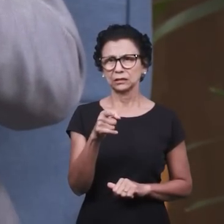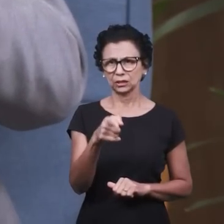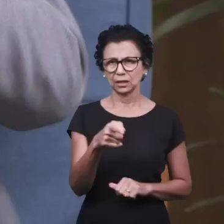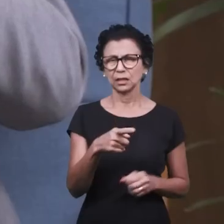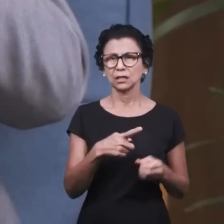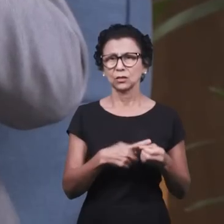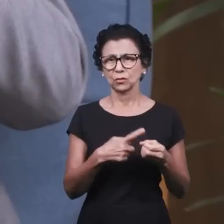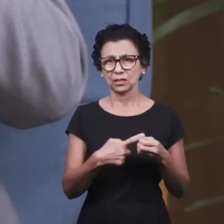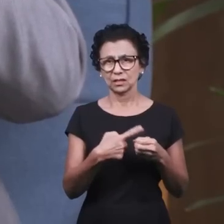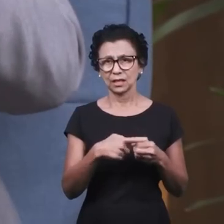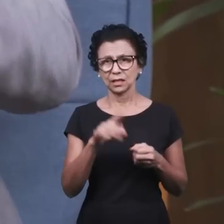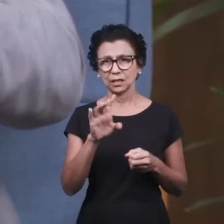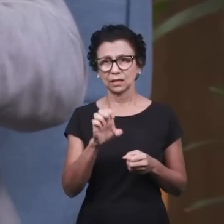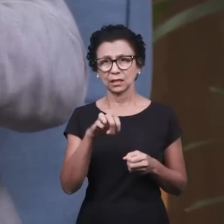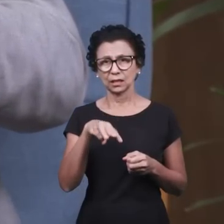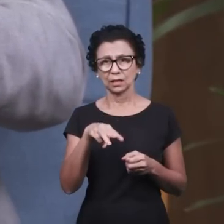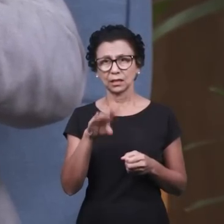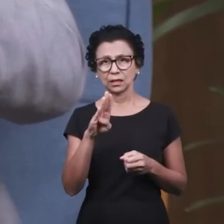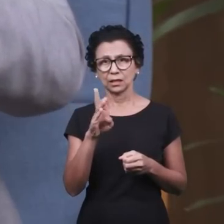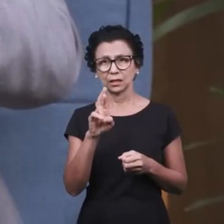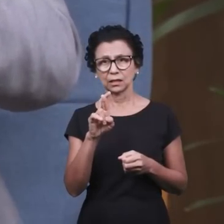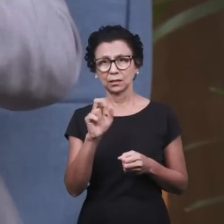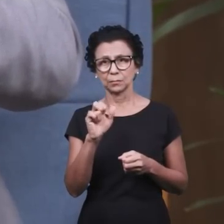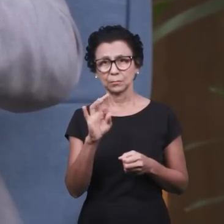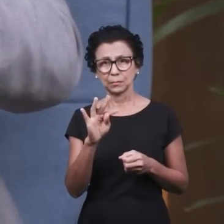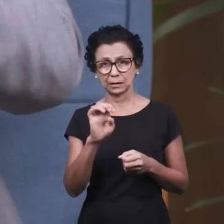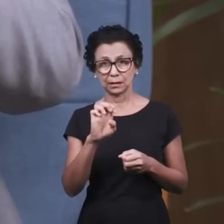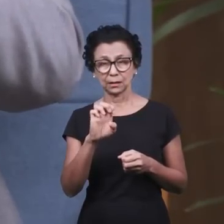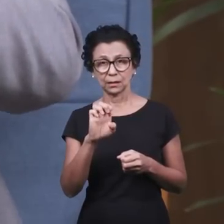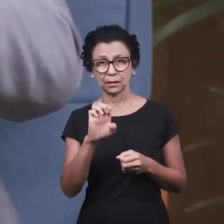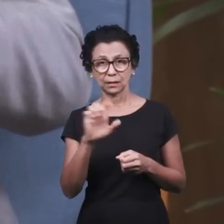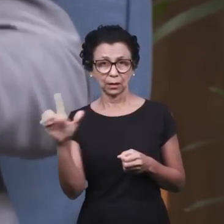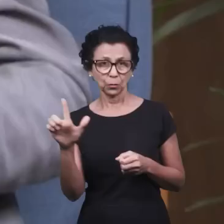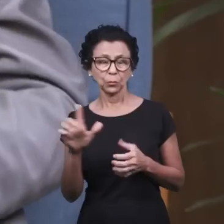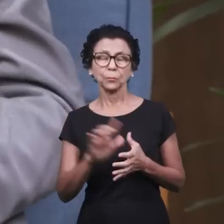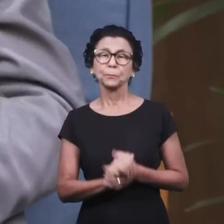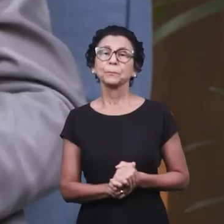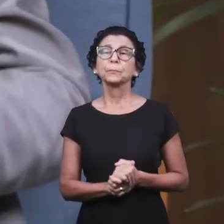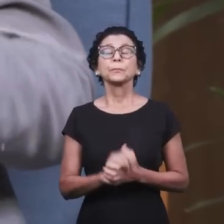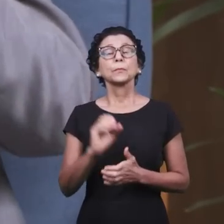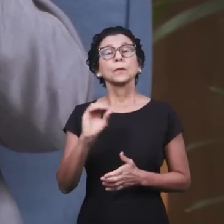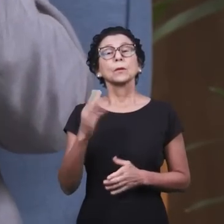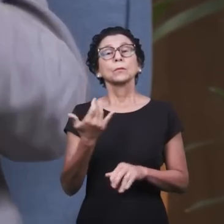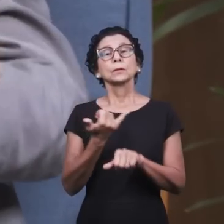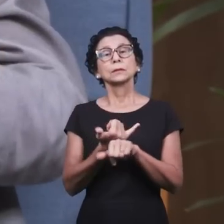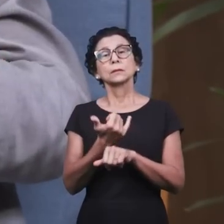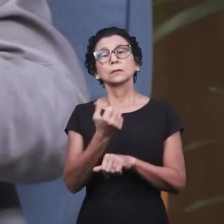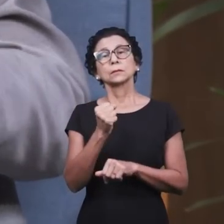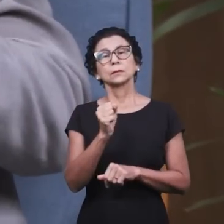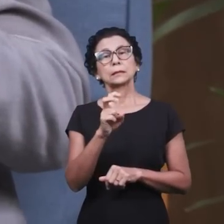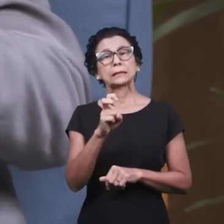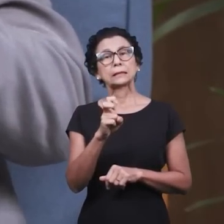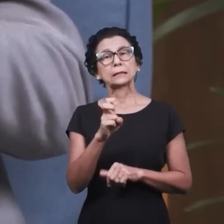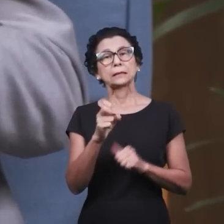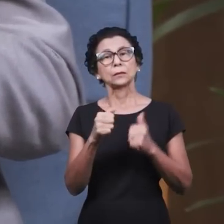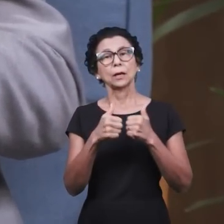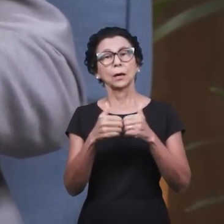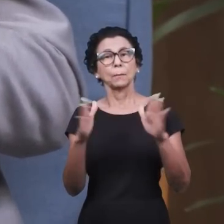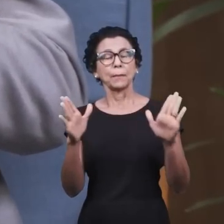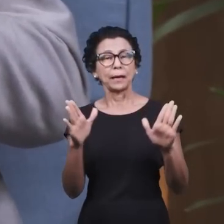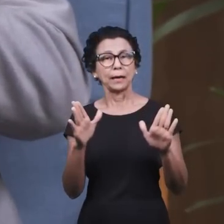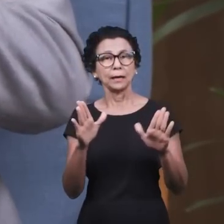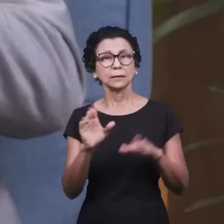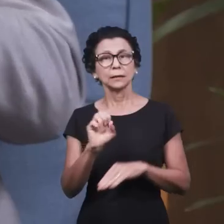na sua cidade, você que já usa esse sistema, você sabe do que eu estou falando. Estamos no canal 126 ou no canal 85 da Sky